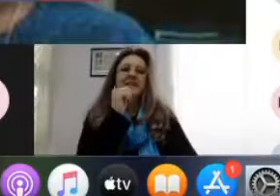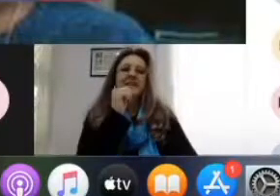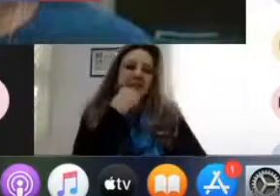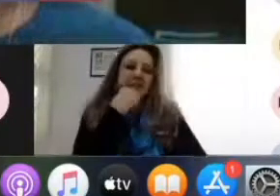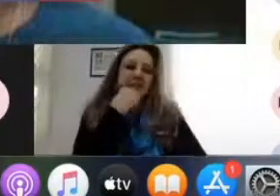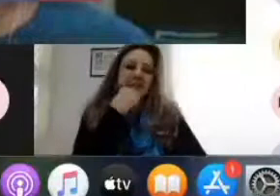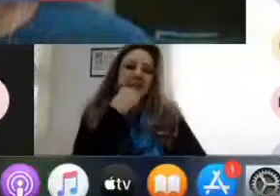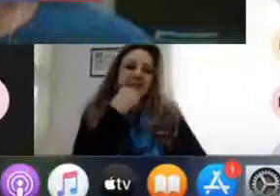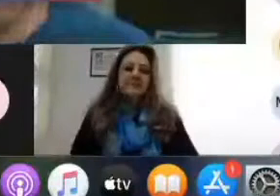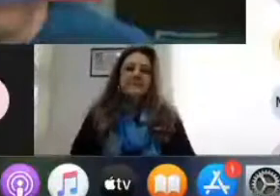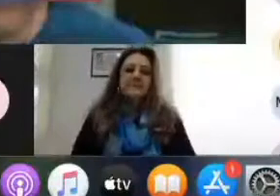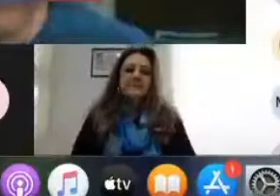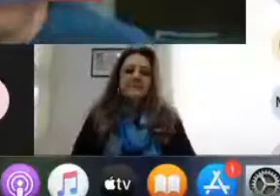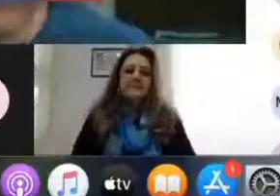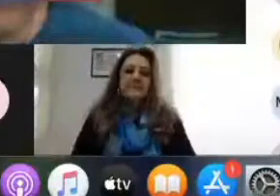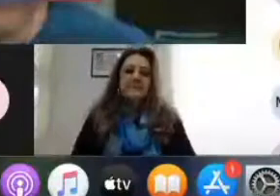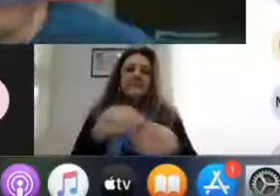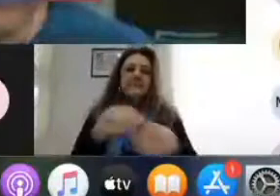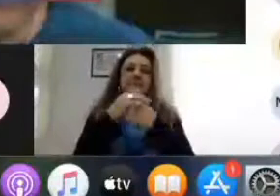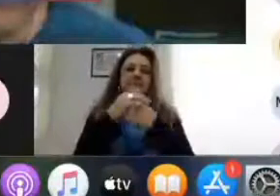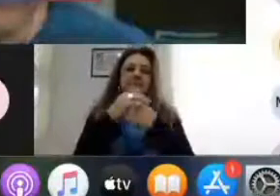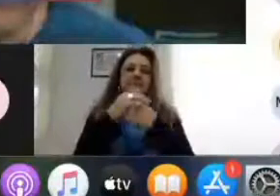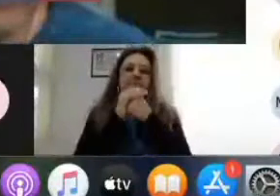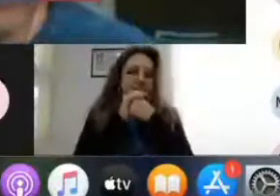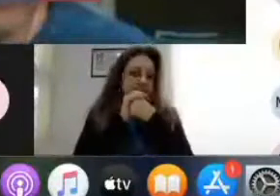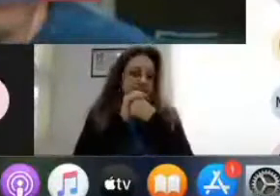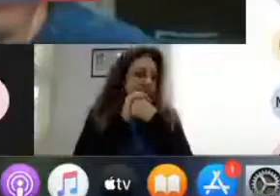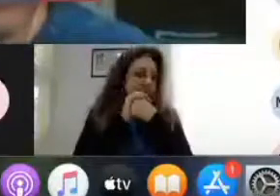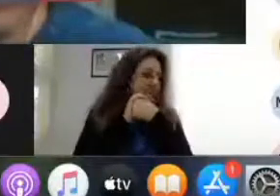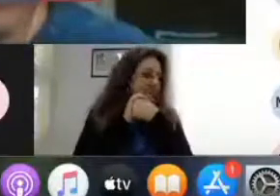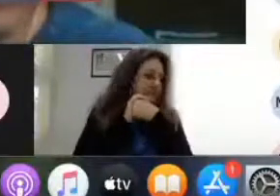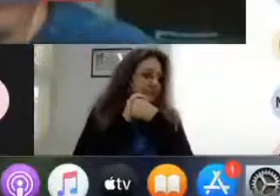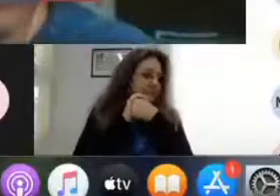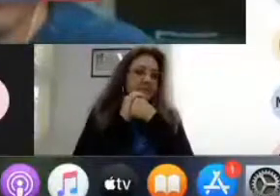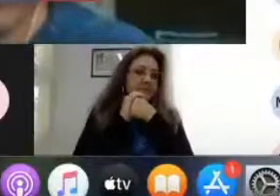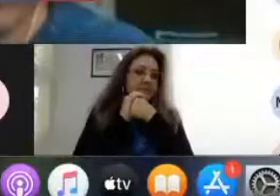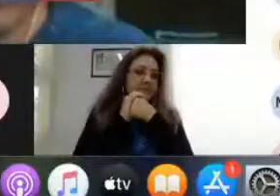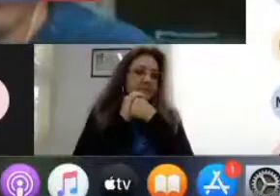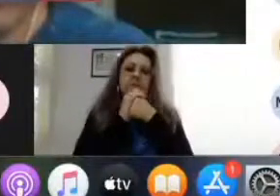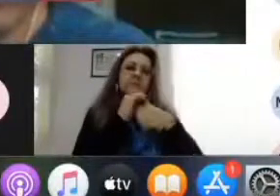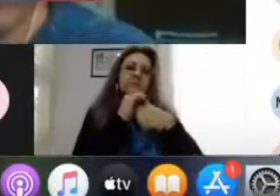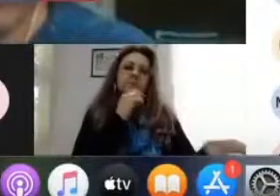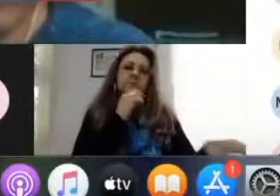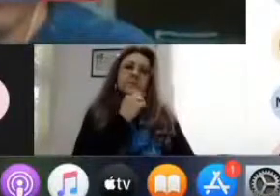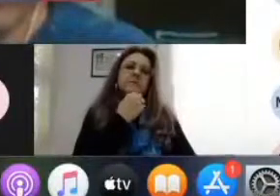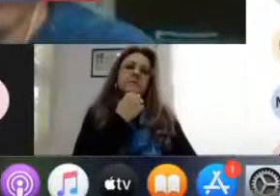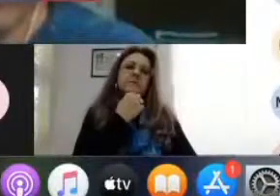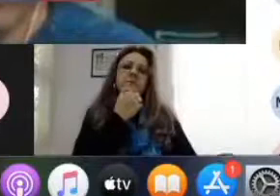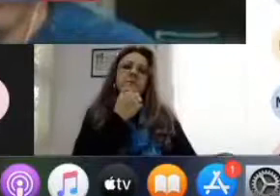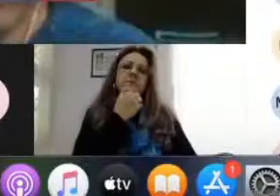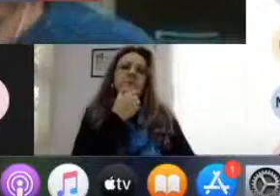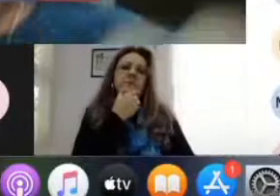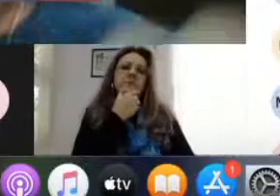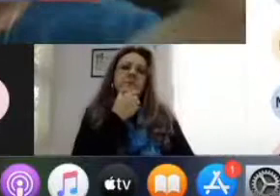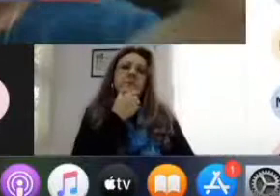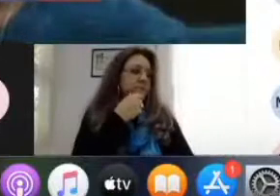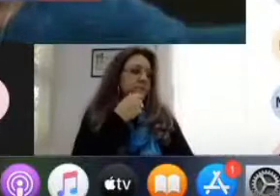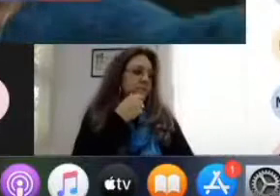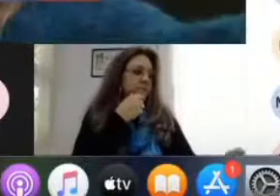obrigada, Eliane. Boa tarde, professor Máximo. Seja bem-vindo. Em nome da unidade, então, quero agradecer o aceite ao convite